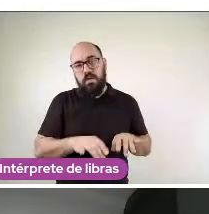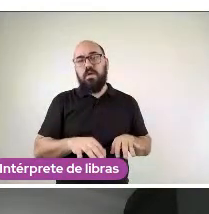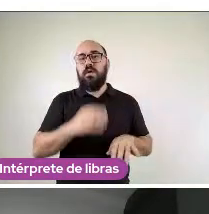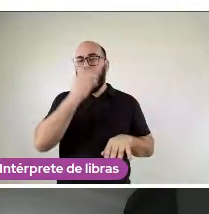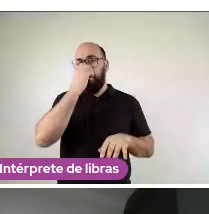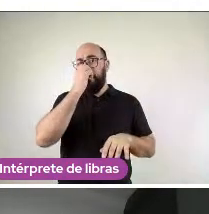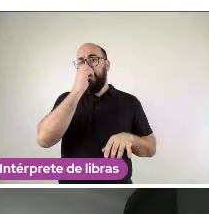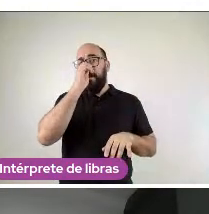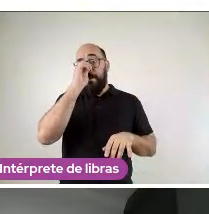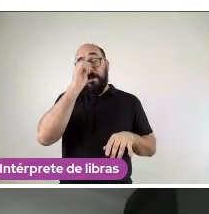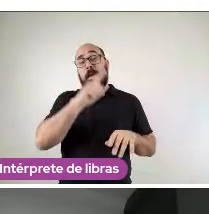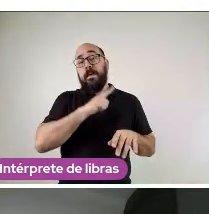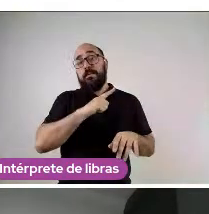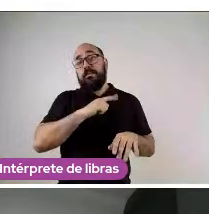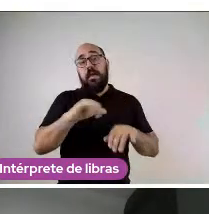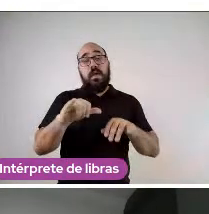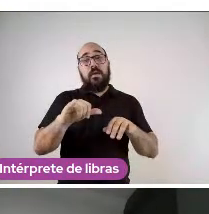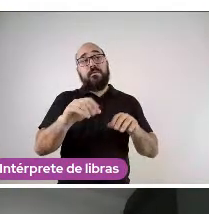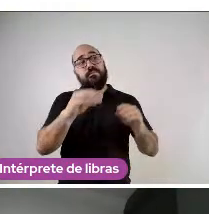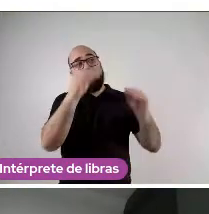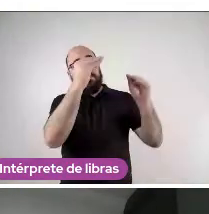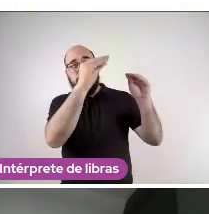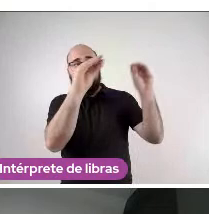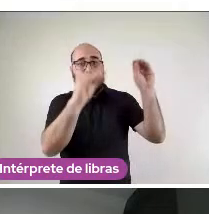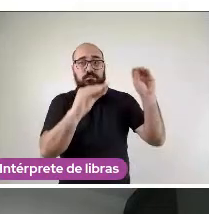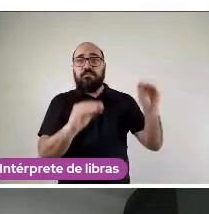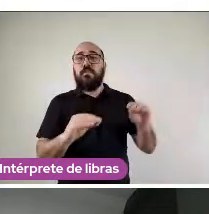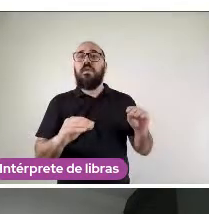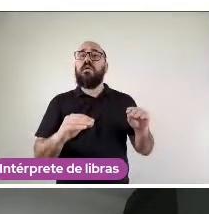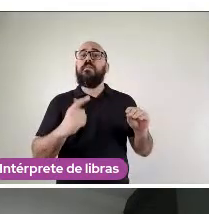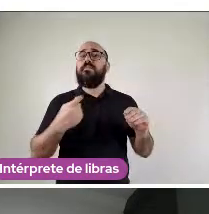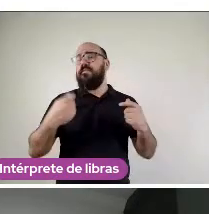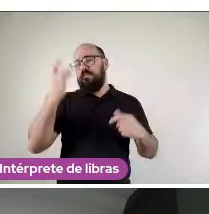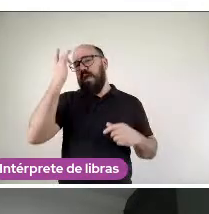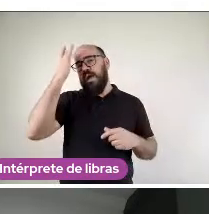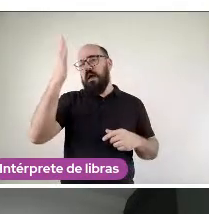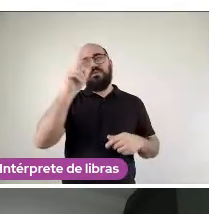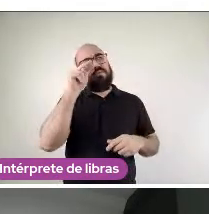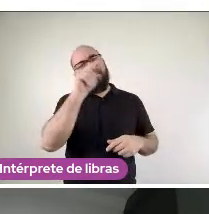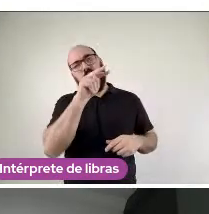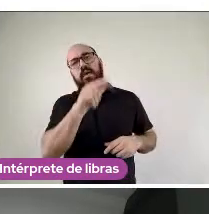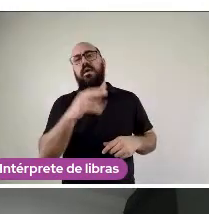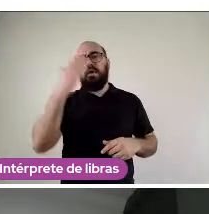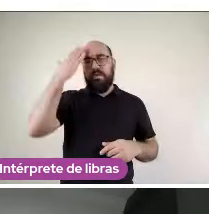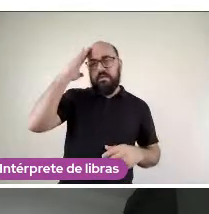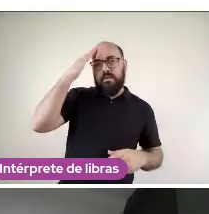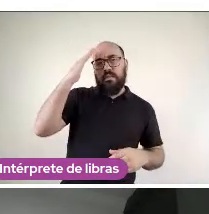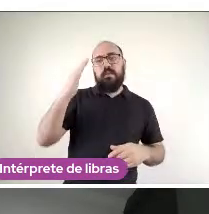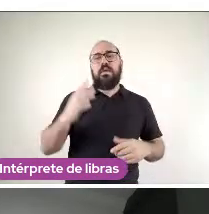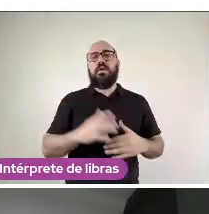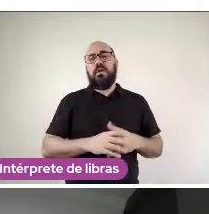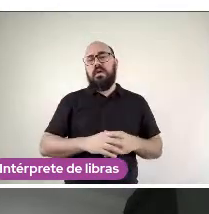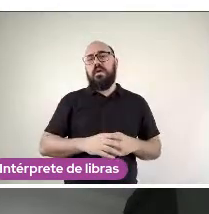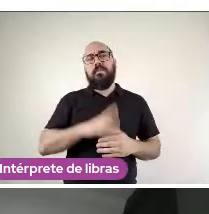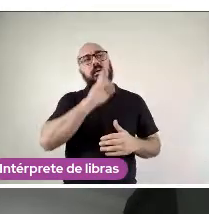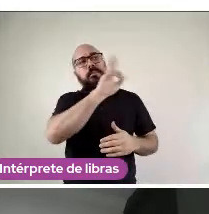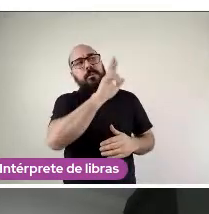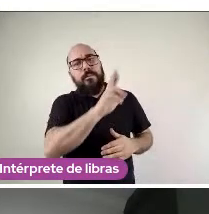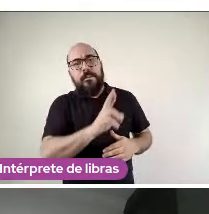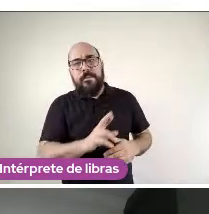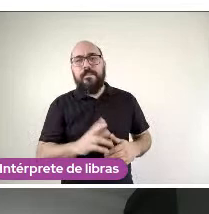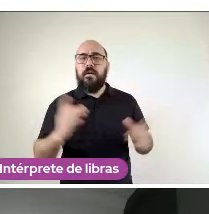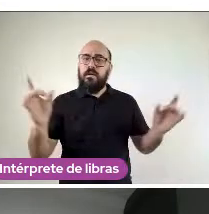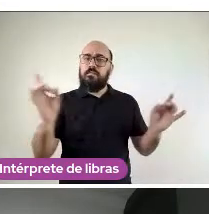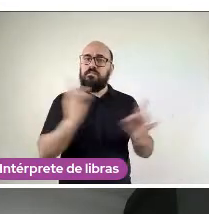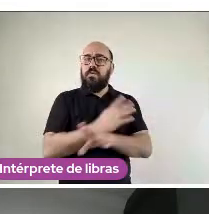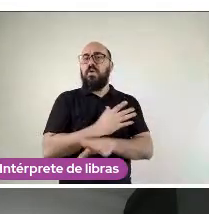existem caminhos muito fáceis, muito fáceis de visualizar, de navegar, para realmente você